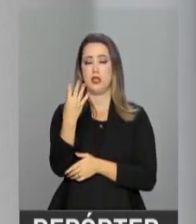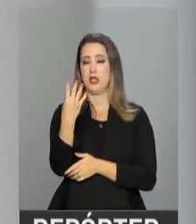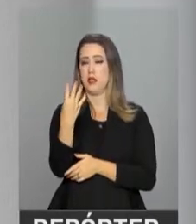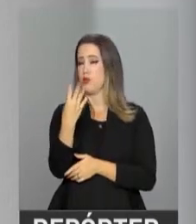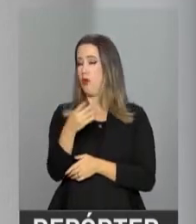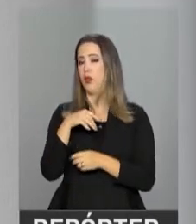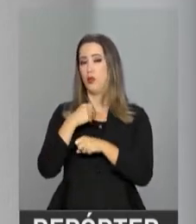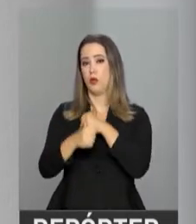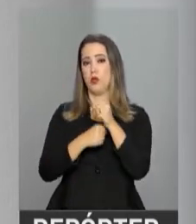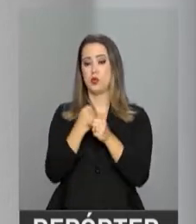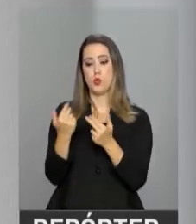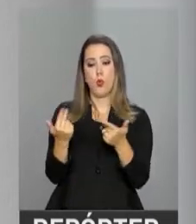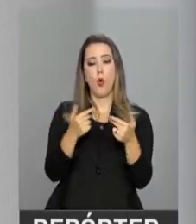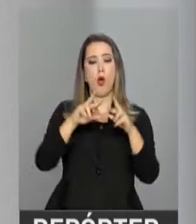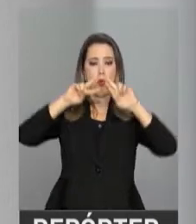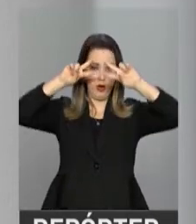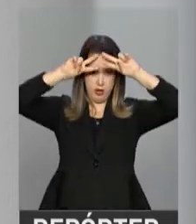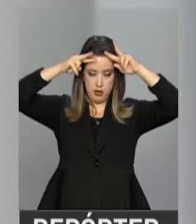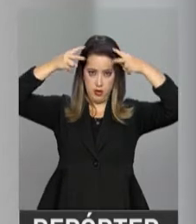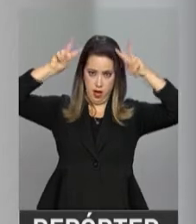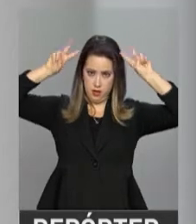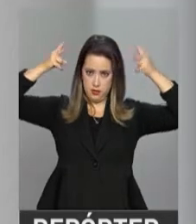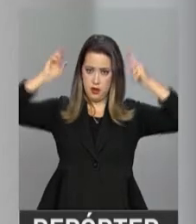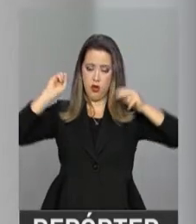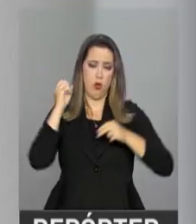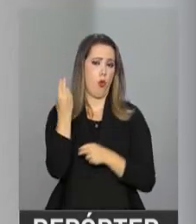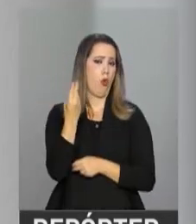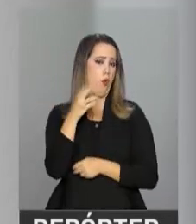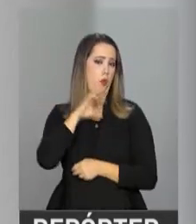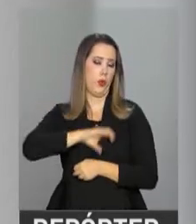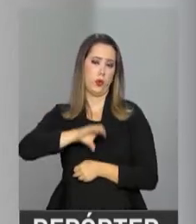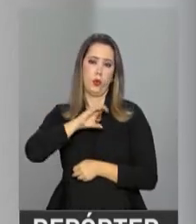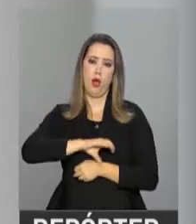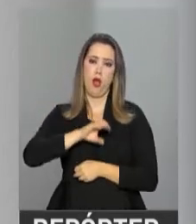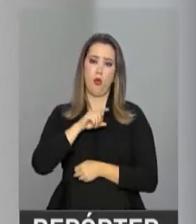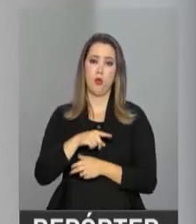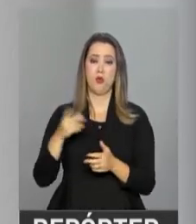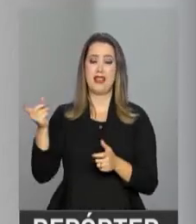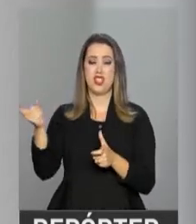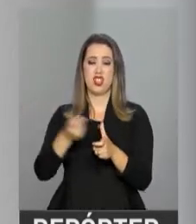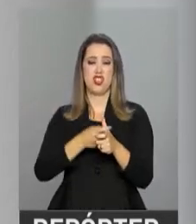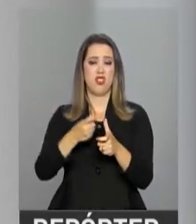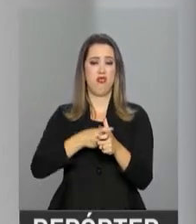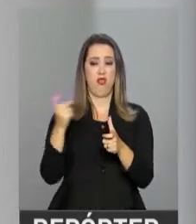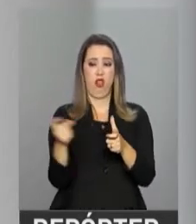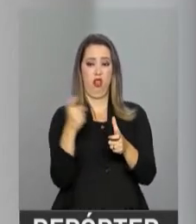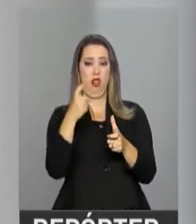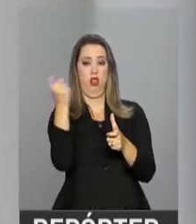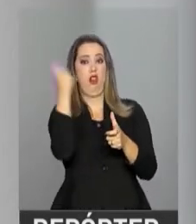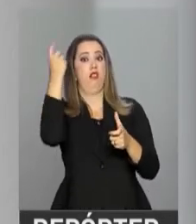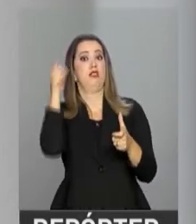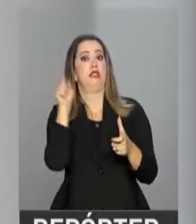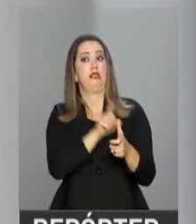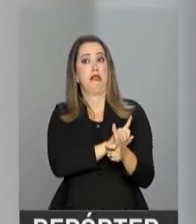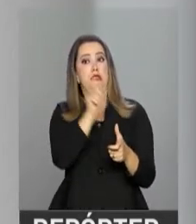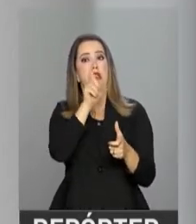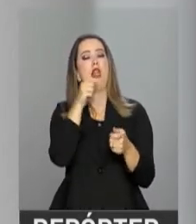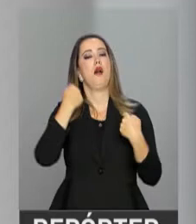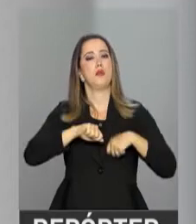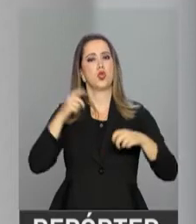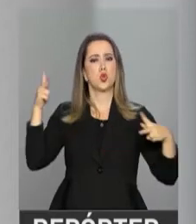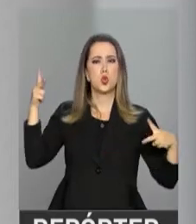grécia ou seja a atividade previdência é tão grande tão expressiva que lá foi preciso